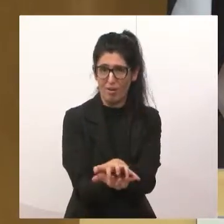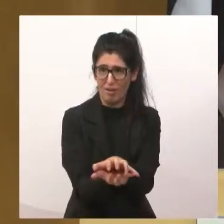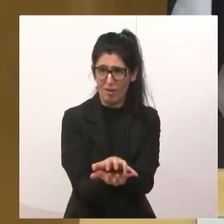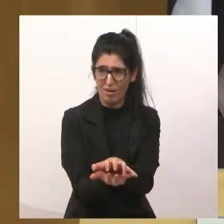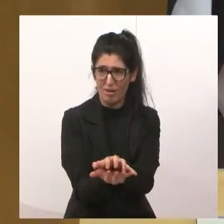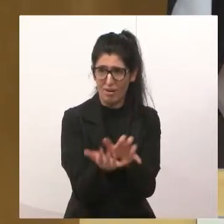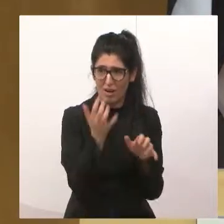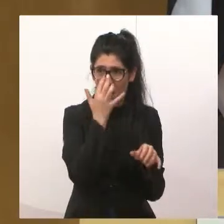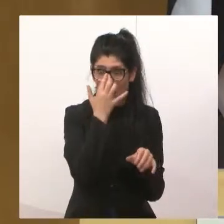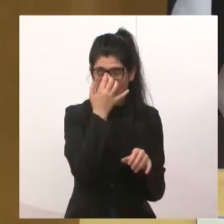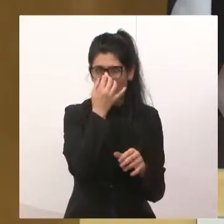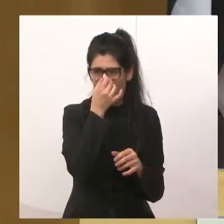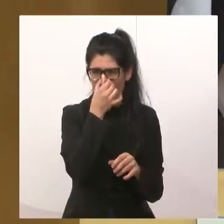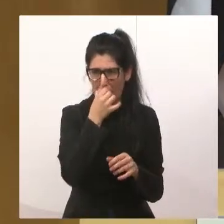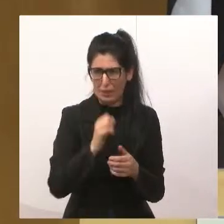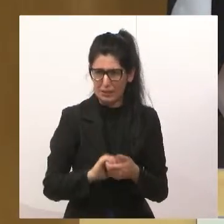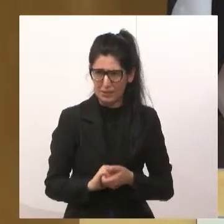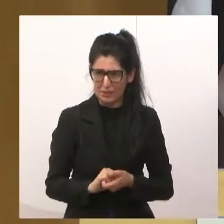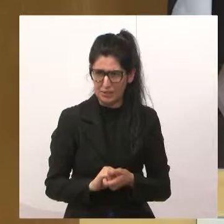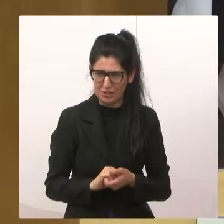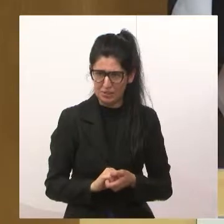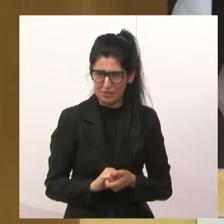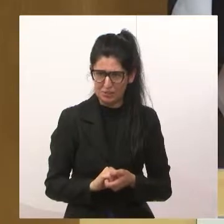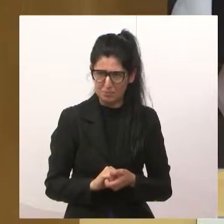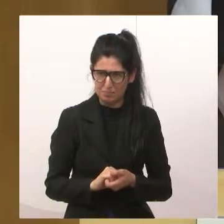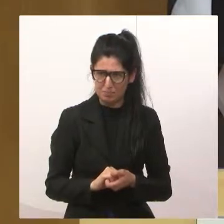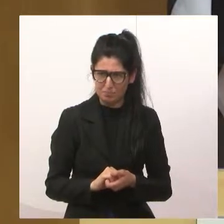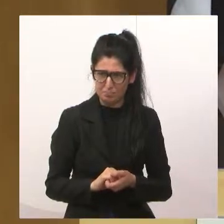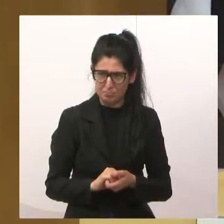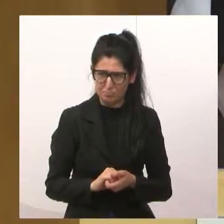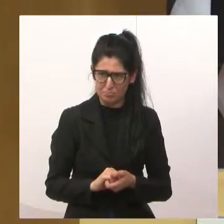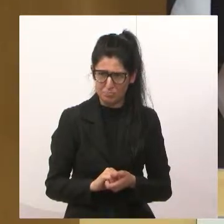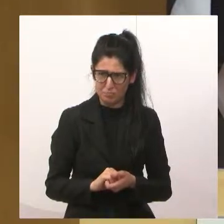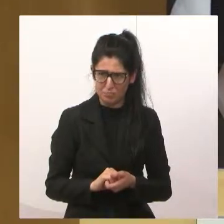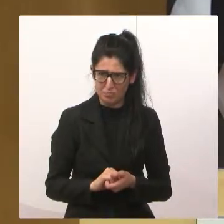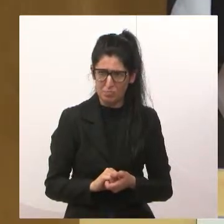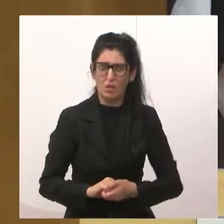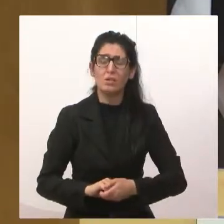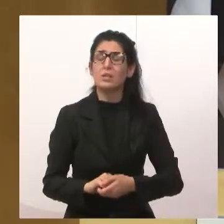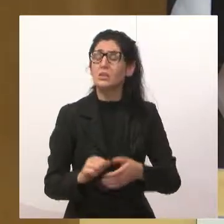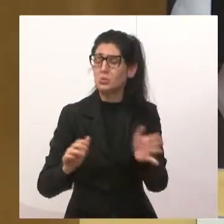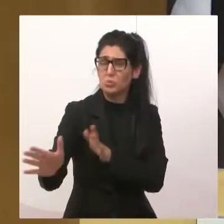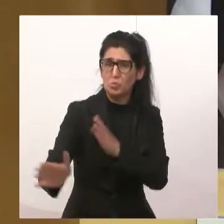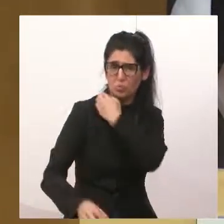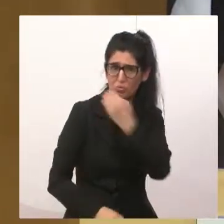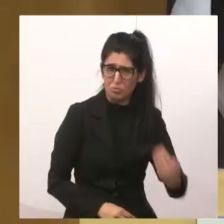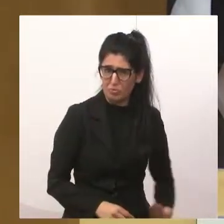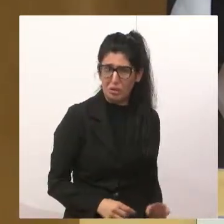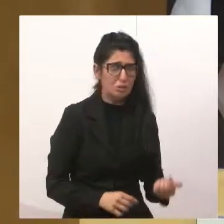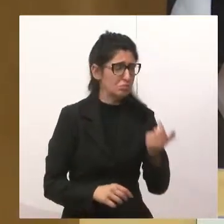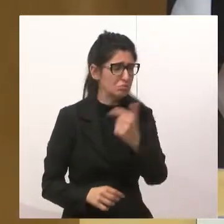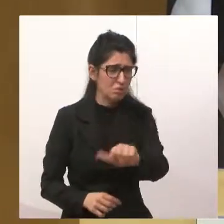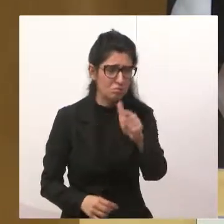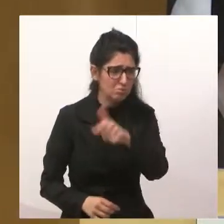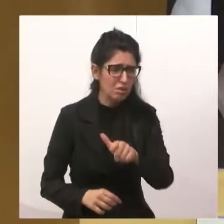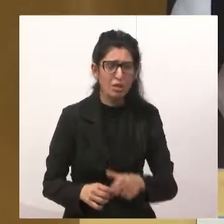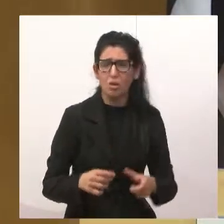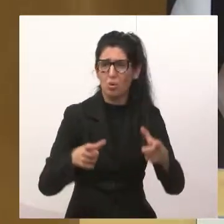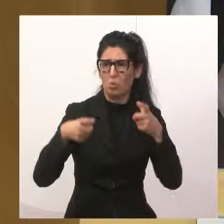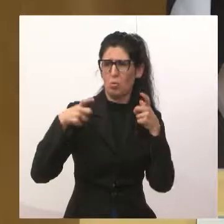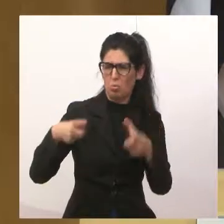à custa do próprio poder público, não tem nenhuma entidade que atenda os idosos de forma a